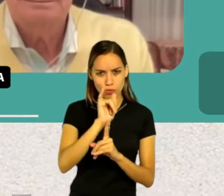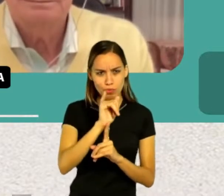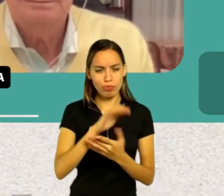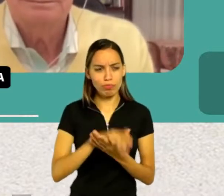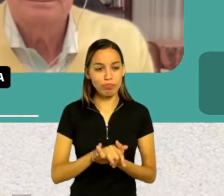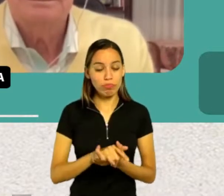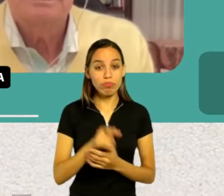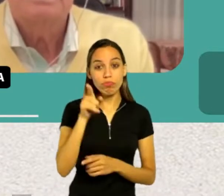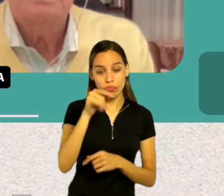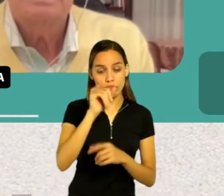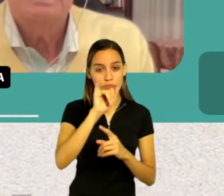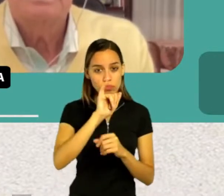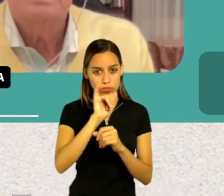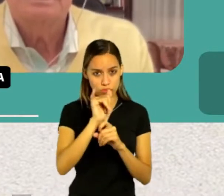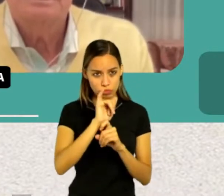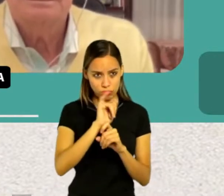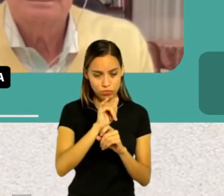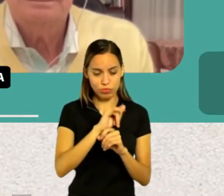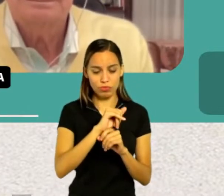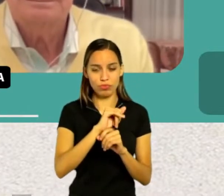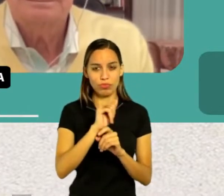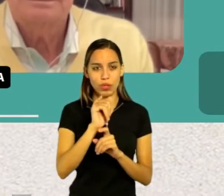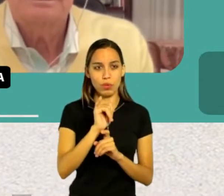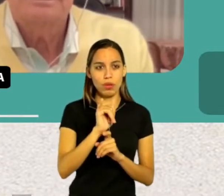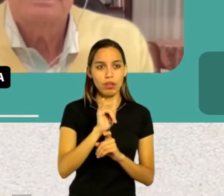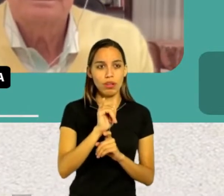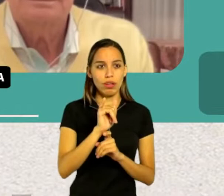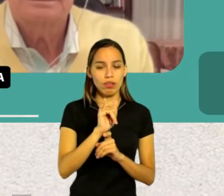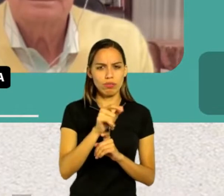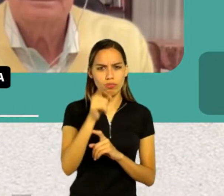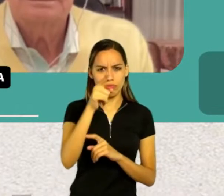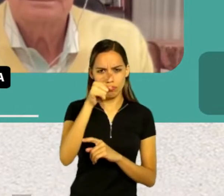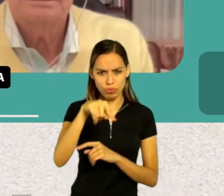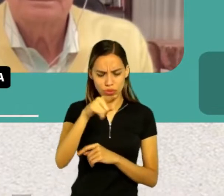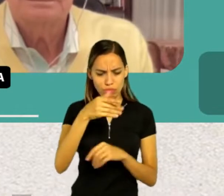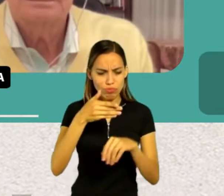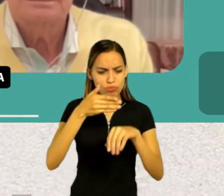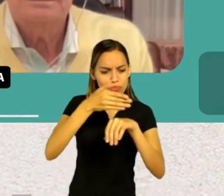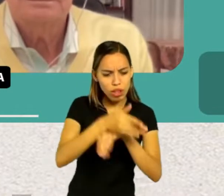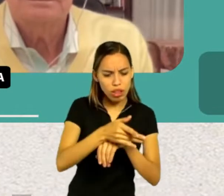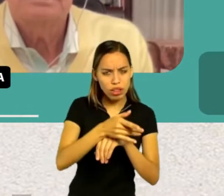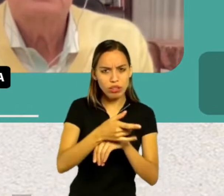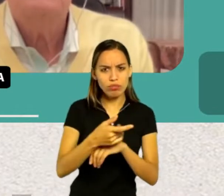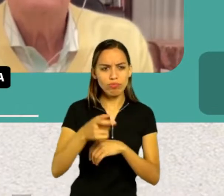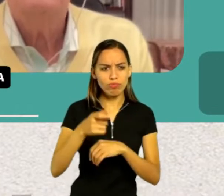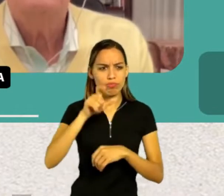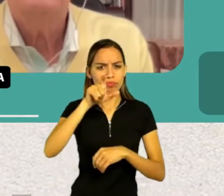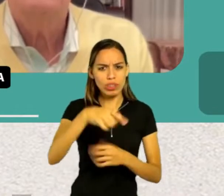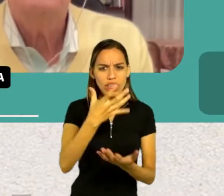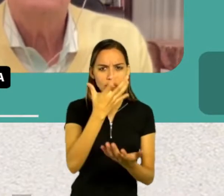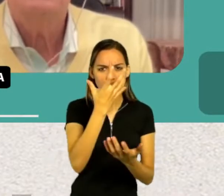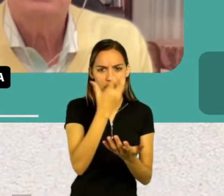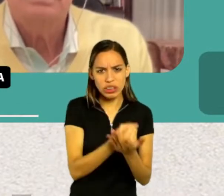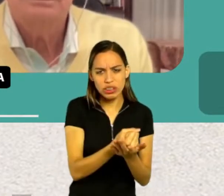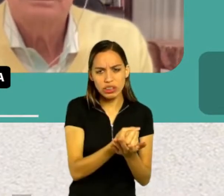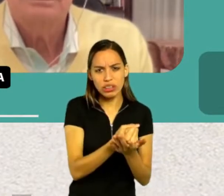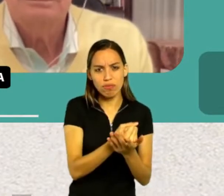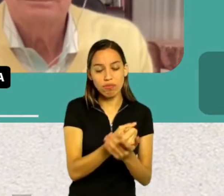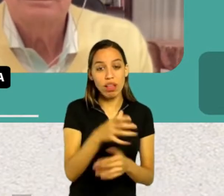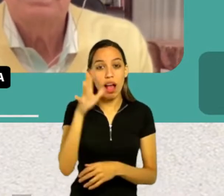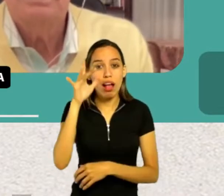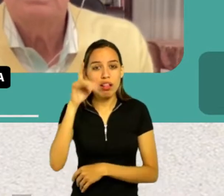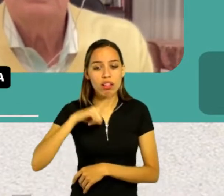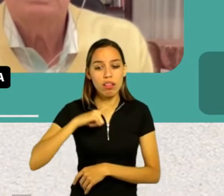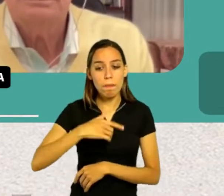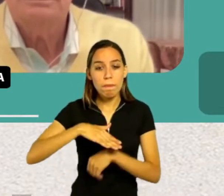Papo, aí, por favor, entrem, se inscrevam e assistam. Tem mais de